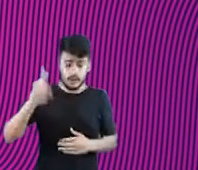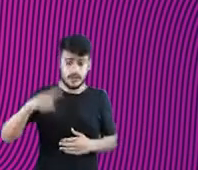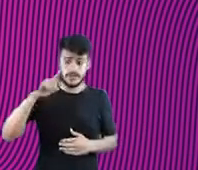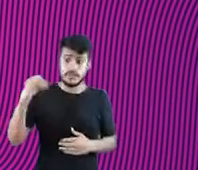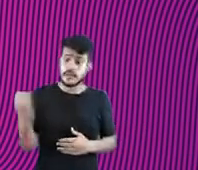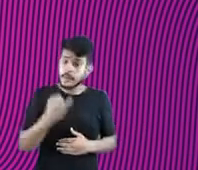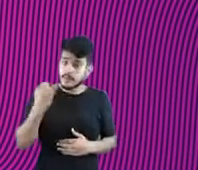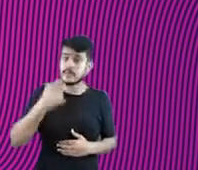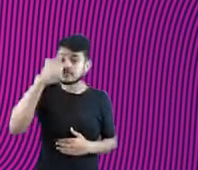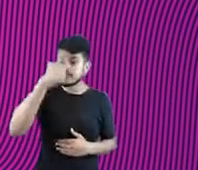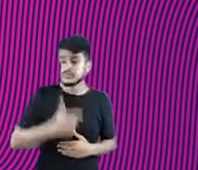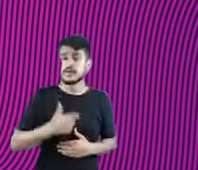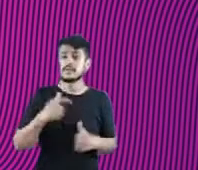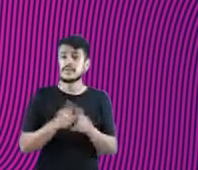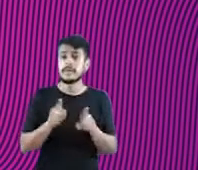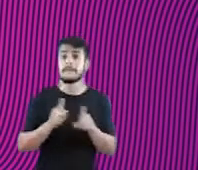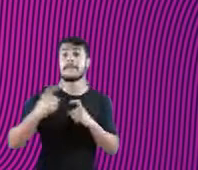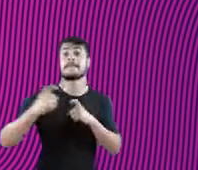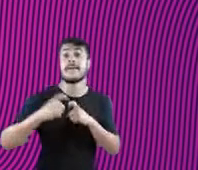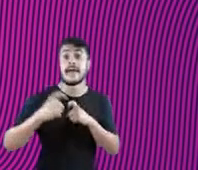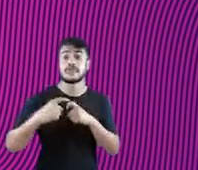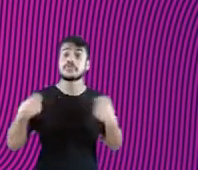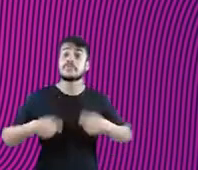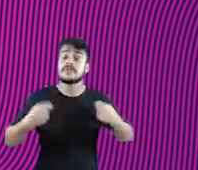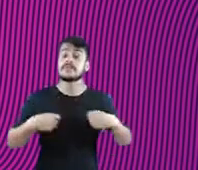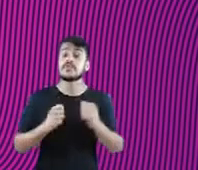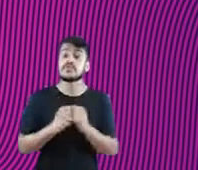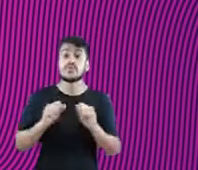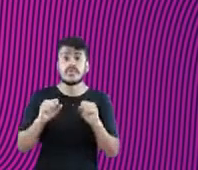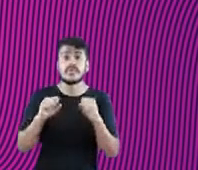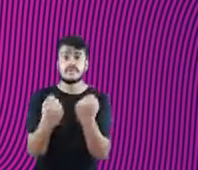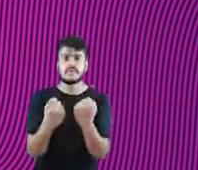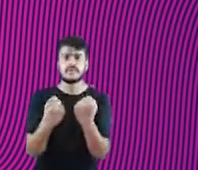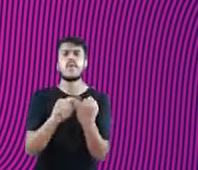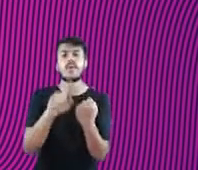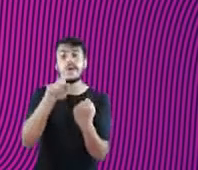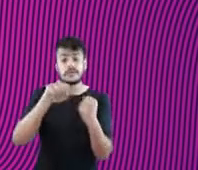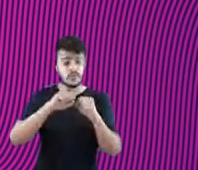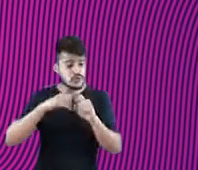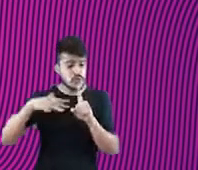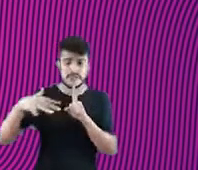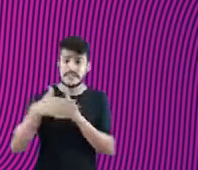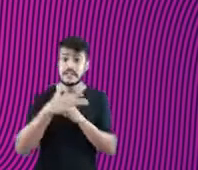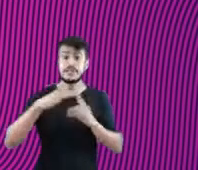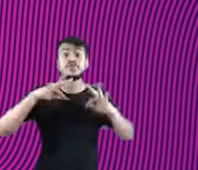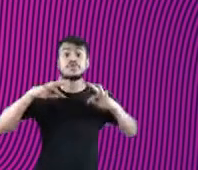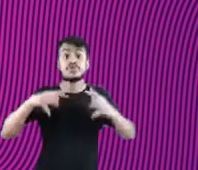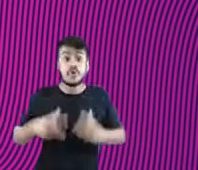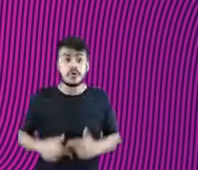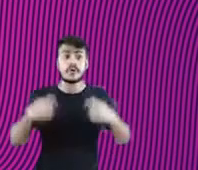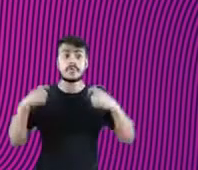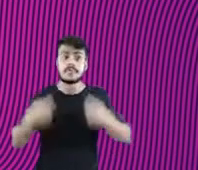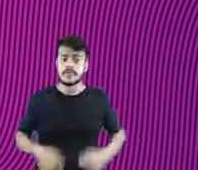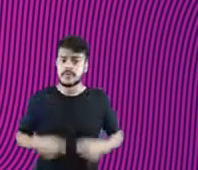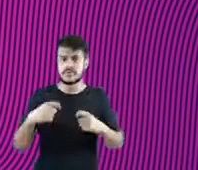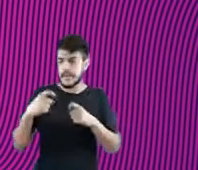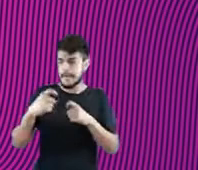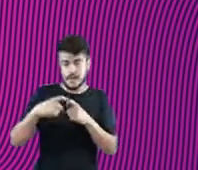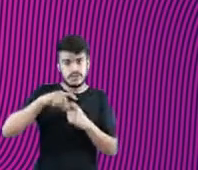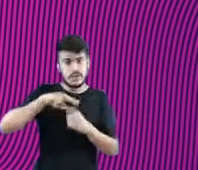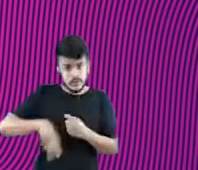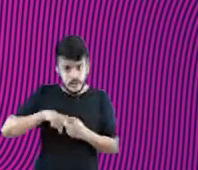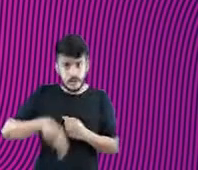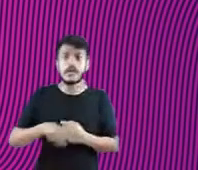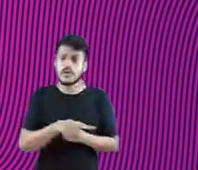nós médicos, os advocacies, né, quer dizer, todas as sociedades, né, não médicas, né, que têm